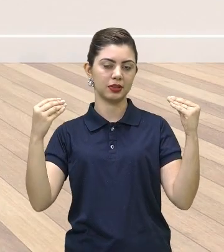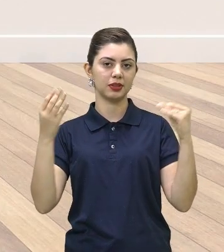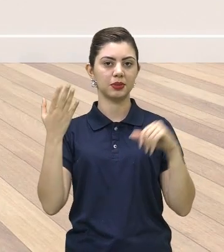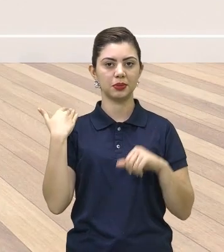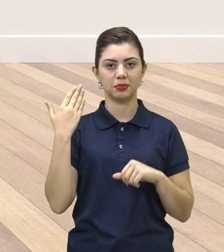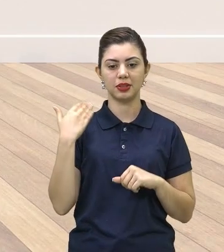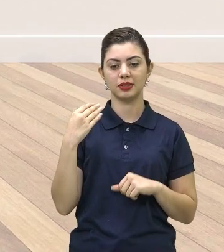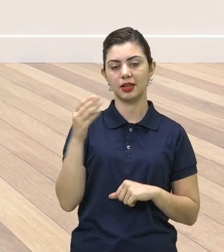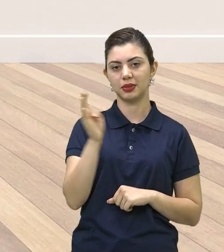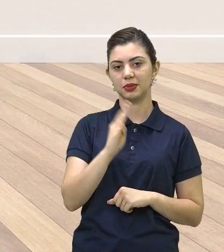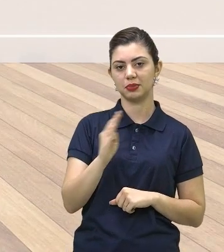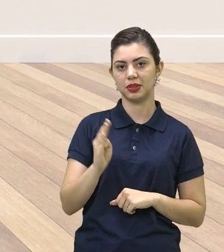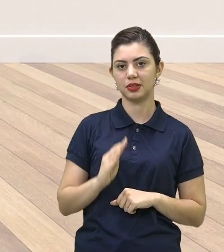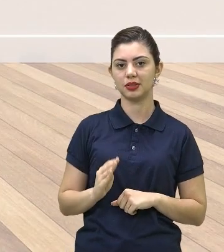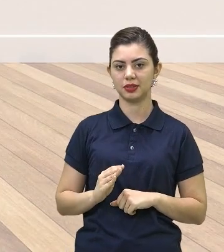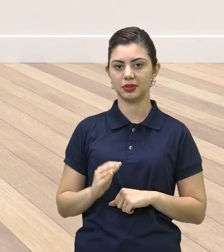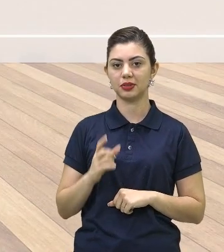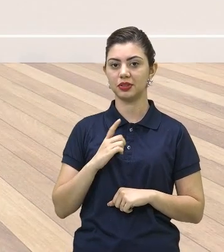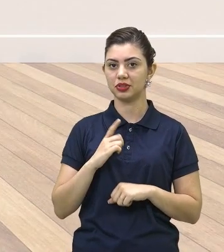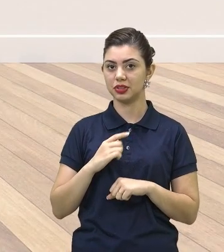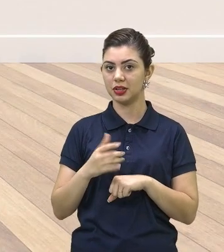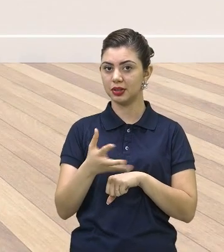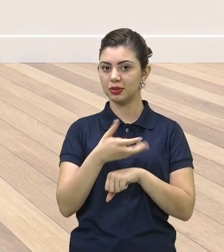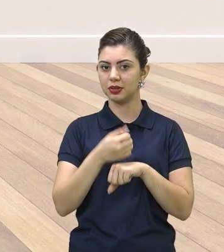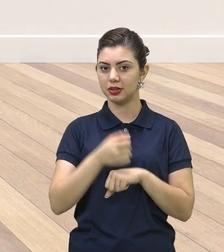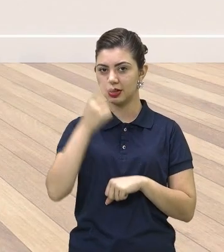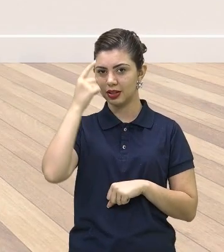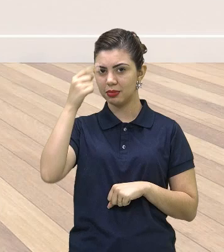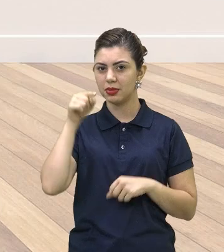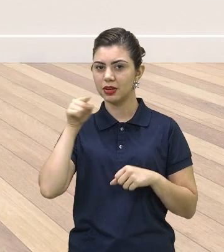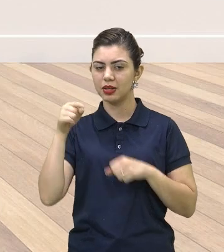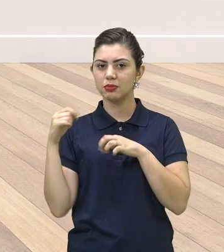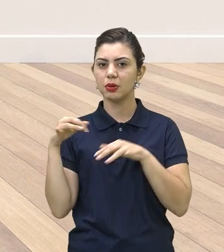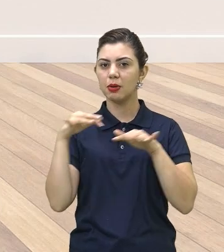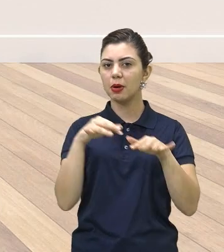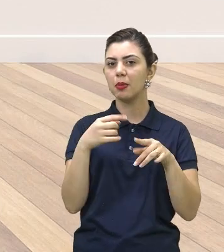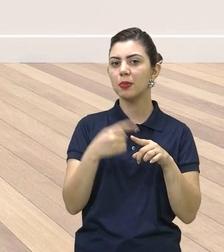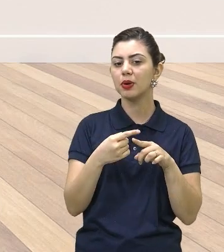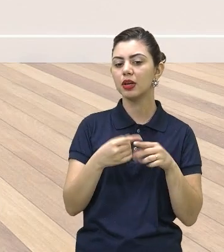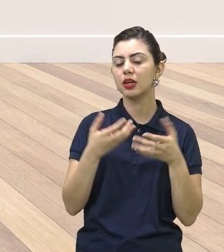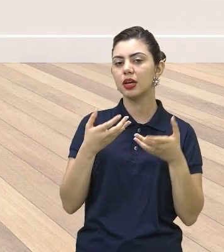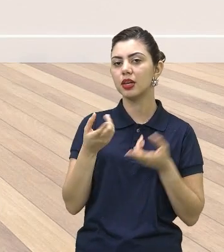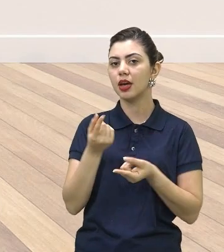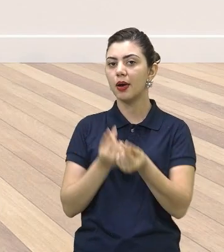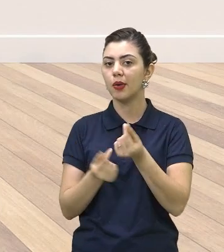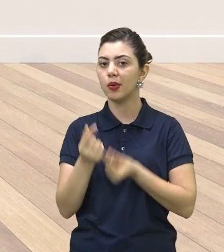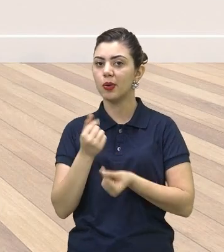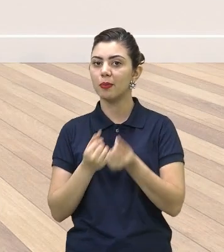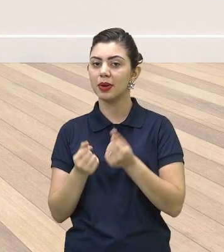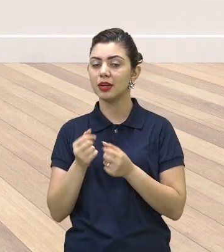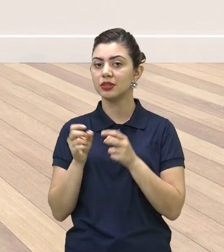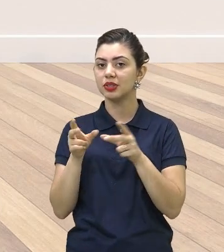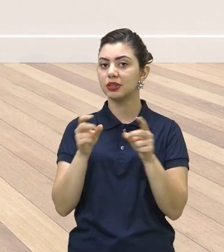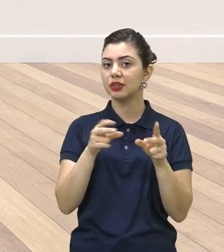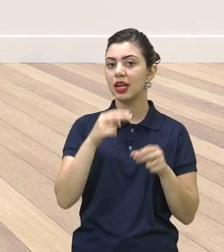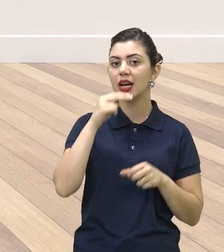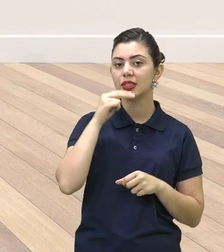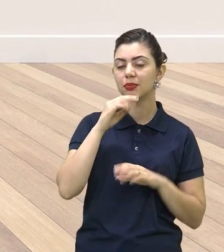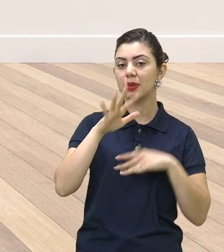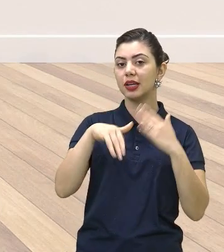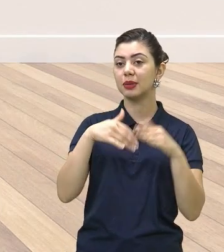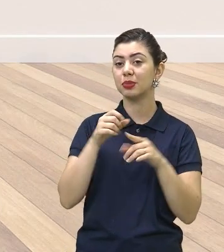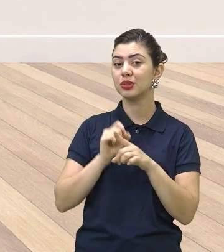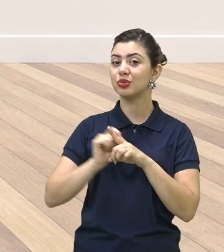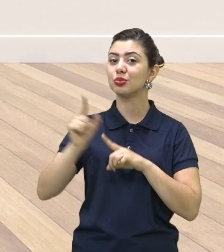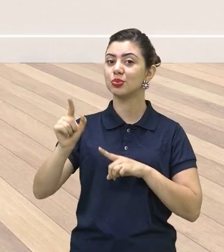Brasil, que é, então, o Brasil colonial. Lembra, invadiram porque queriam participar ativamente do comércio da cana-de-açúcar e foram expulsos do